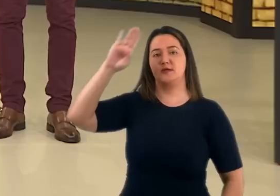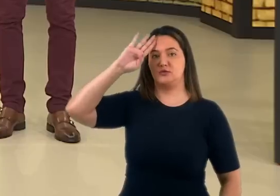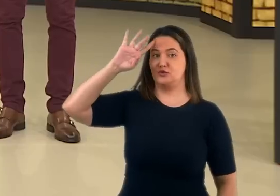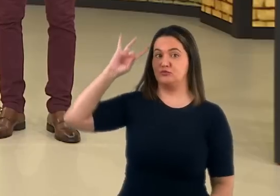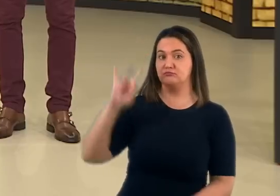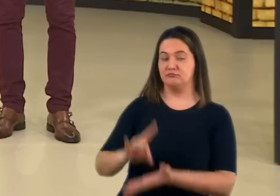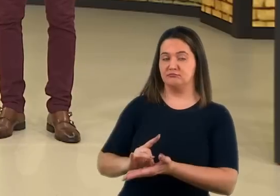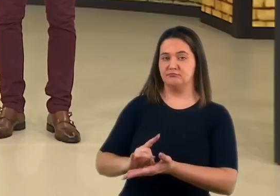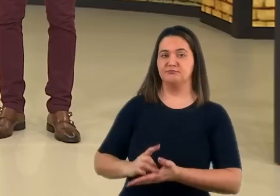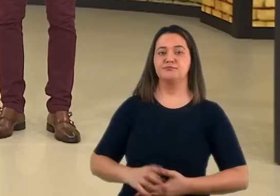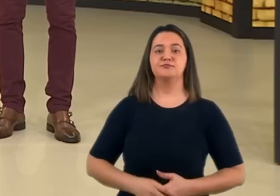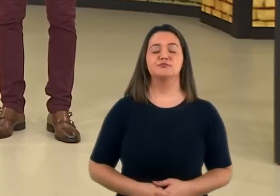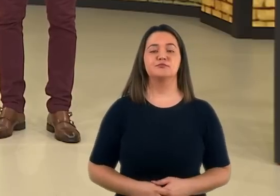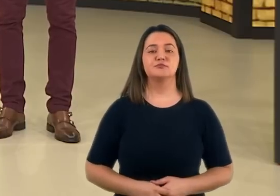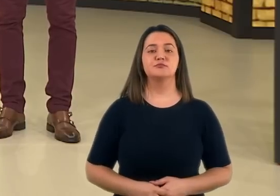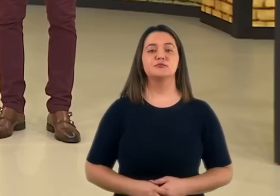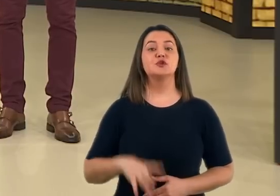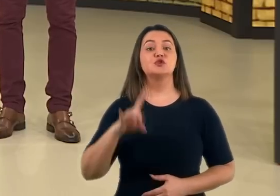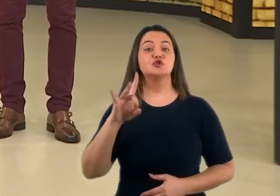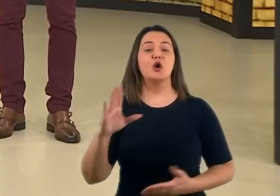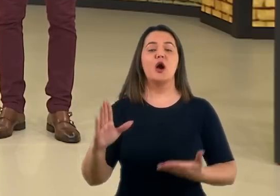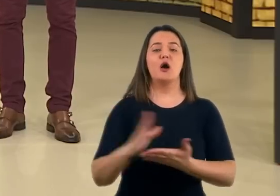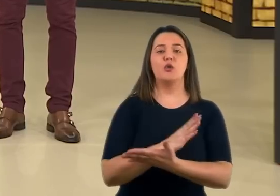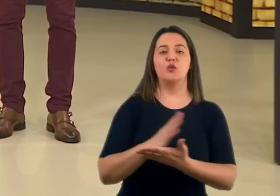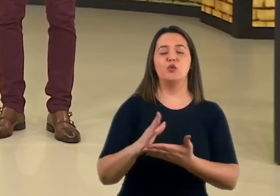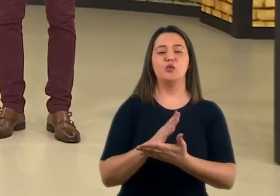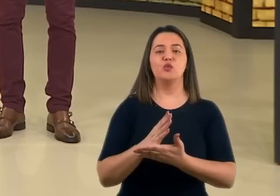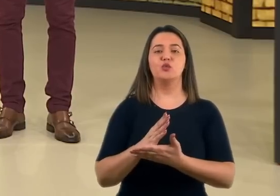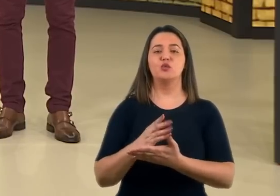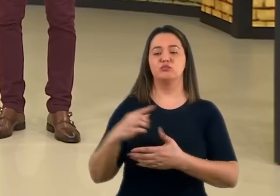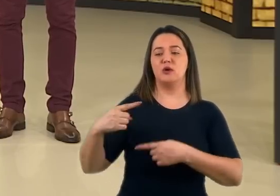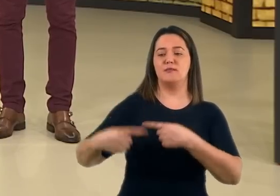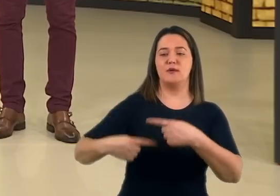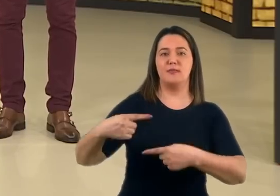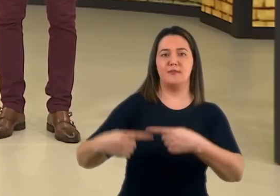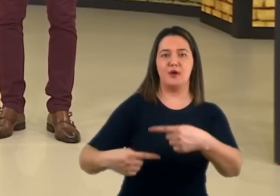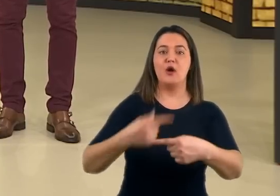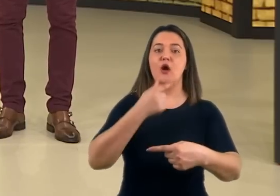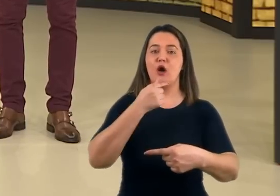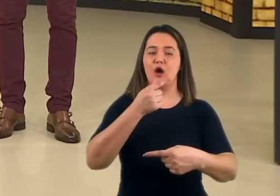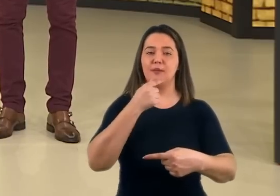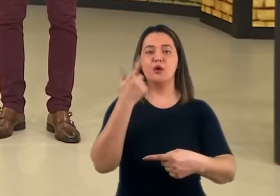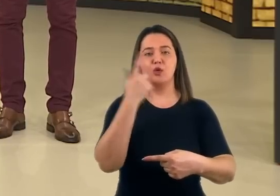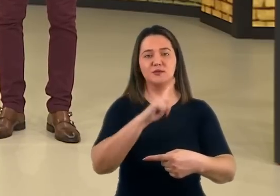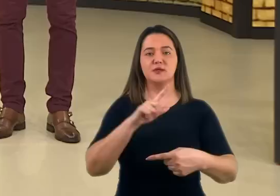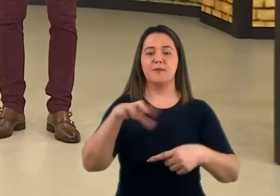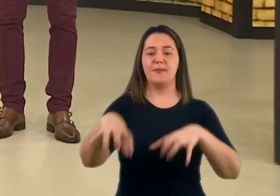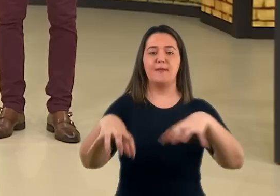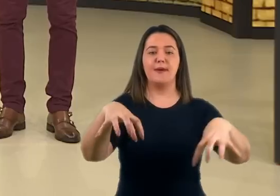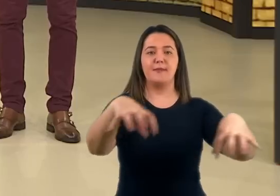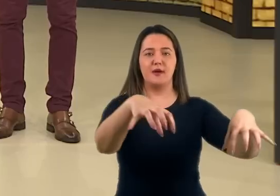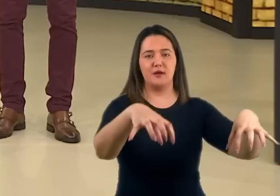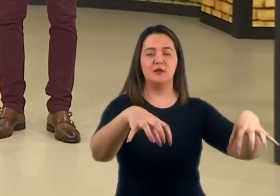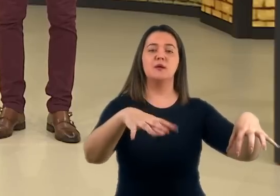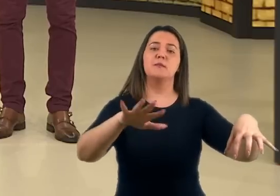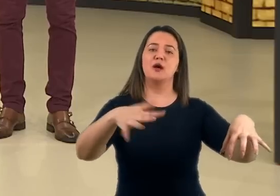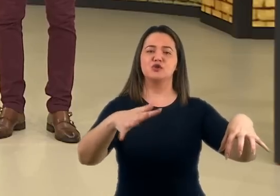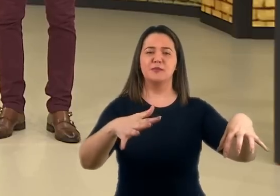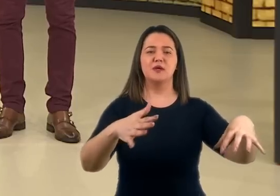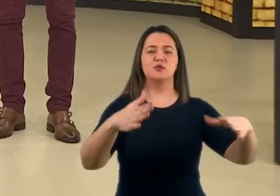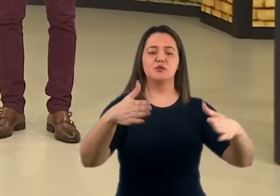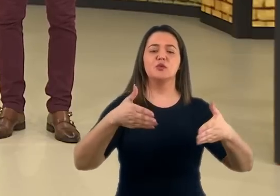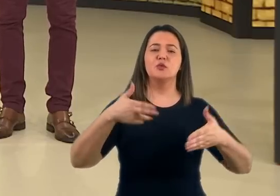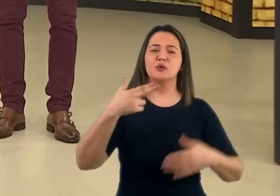Alexandre. Somente os seguidores, ou os descendentes de Antígonas, foram estabelecidos por Antígono II, que